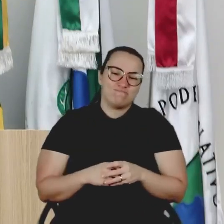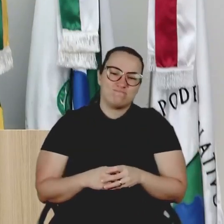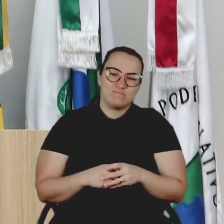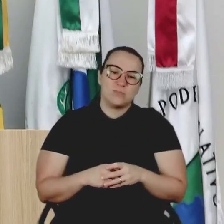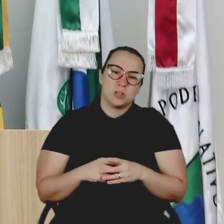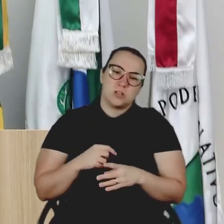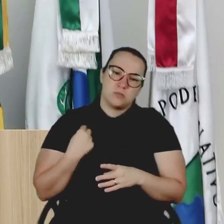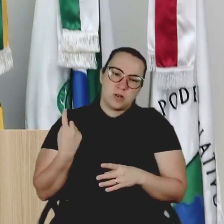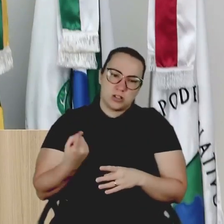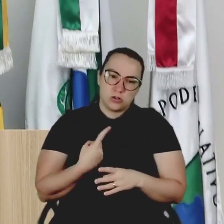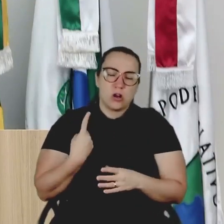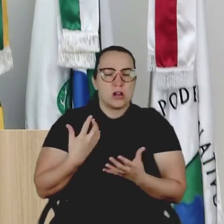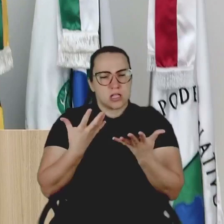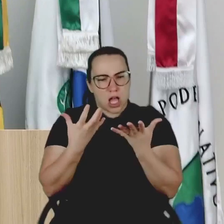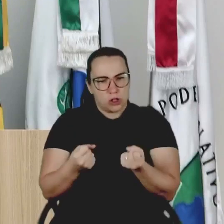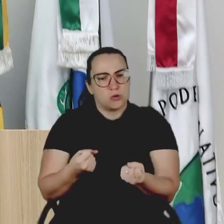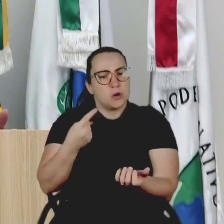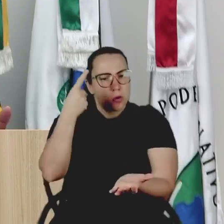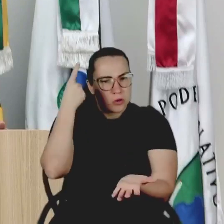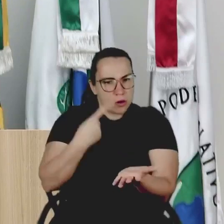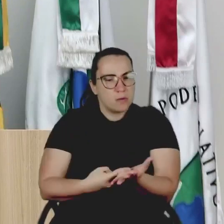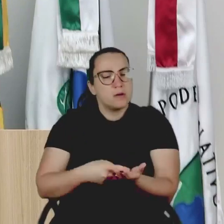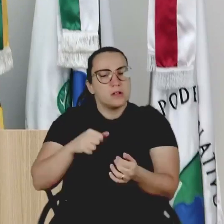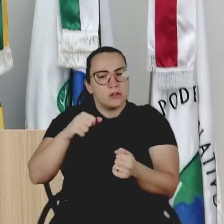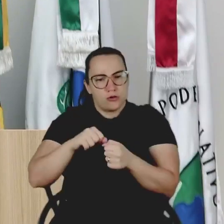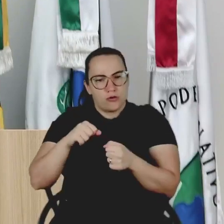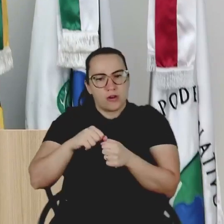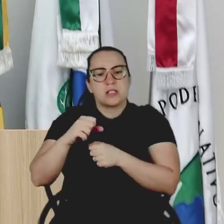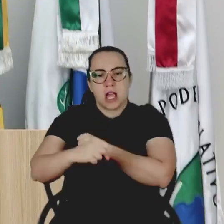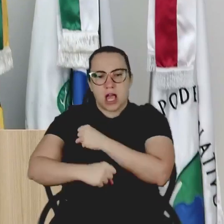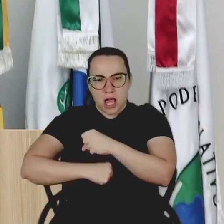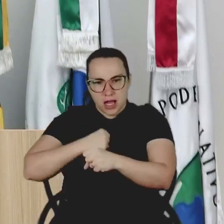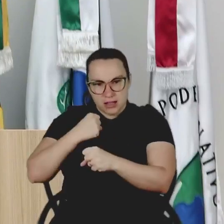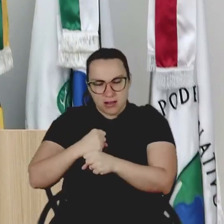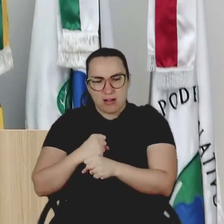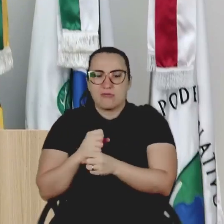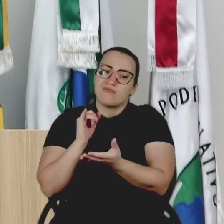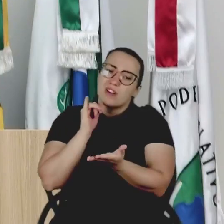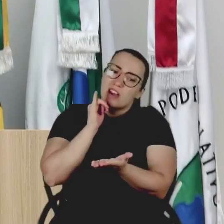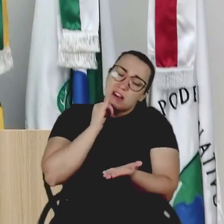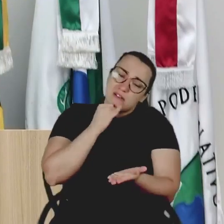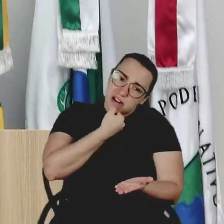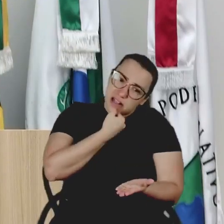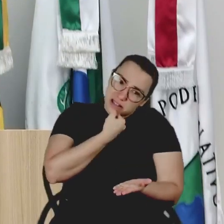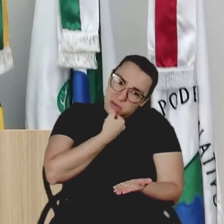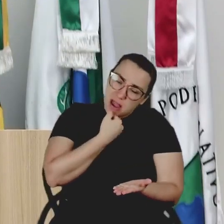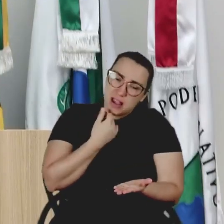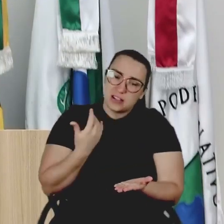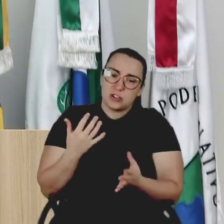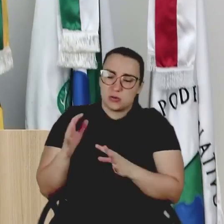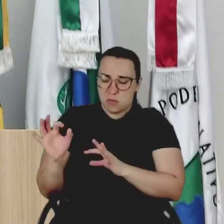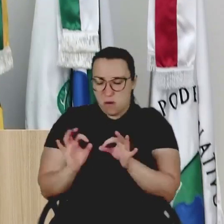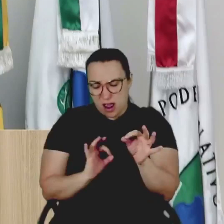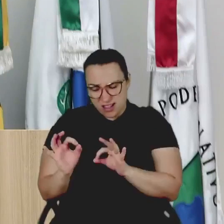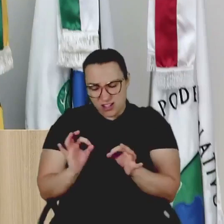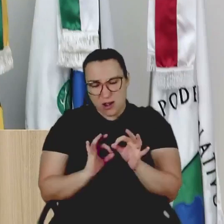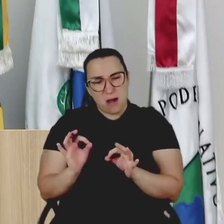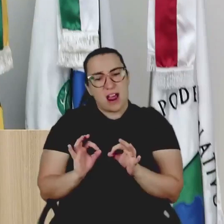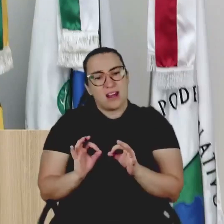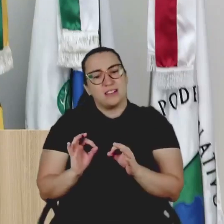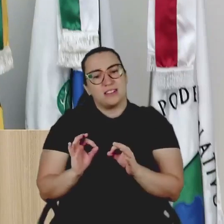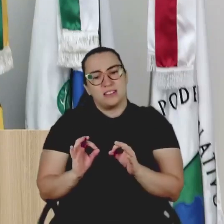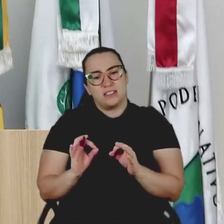assumimos o compromisso de fazer esse ano. Infelizmente, dentro do nosso planejamento de fazermos